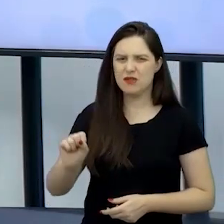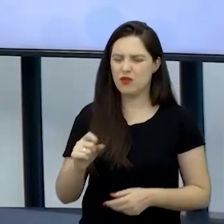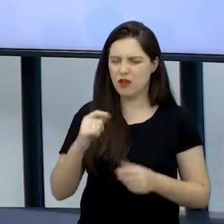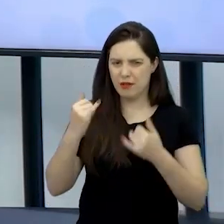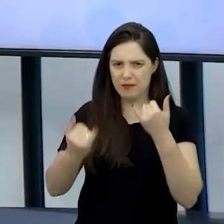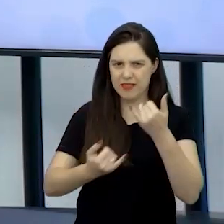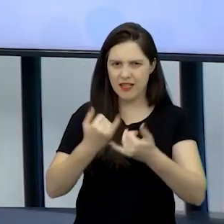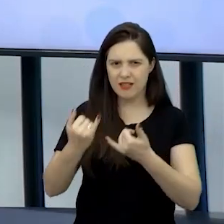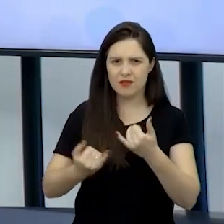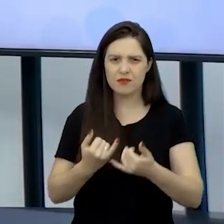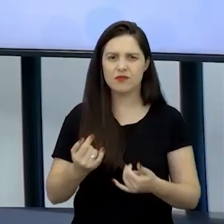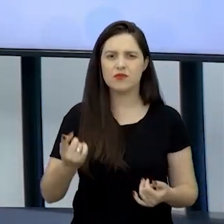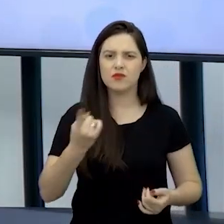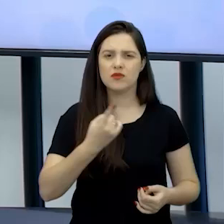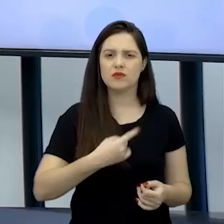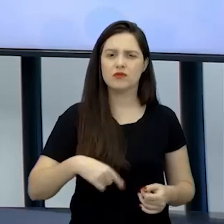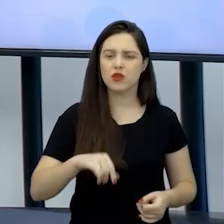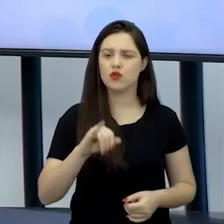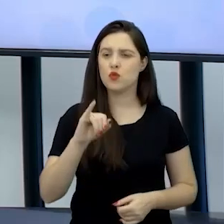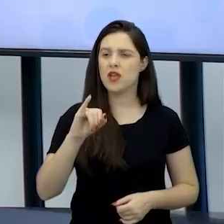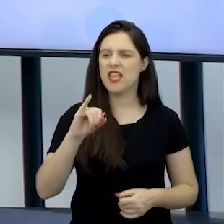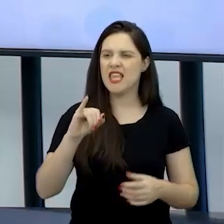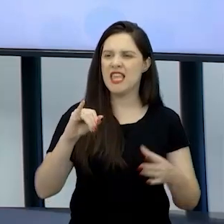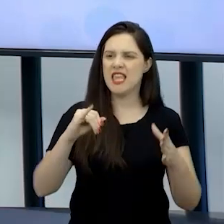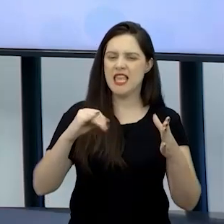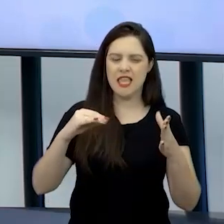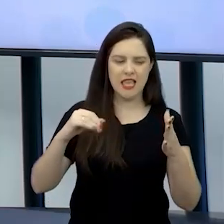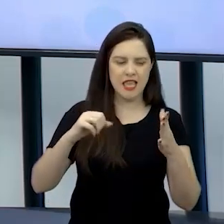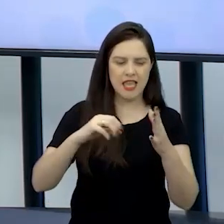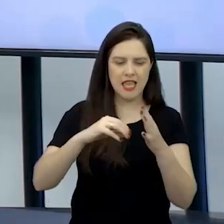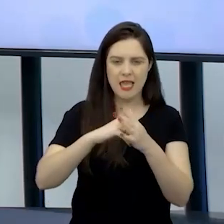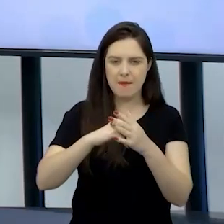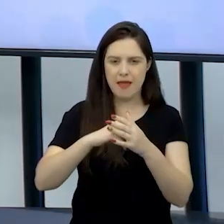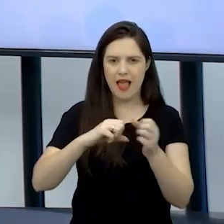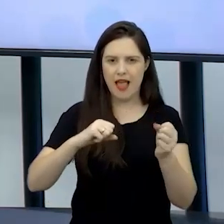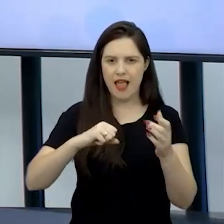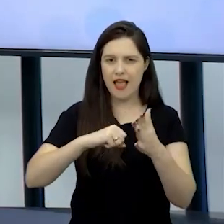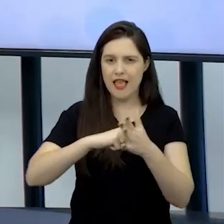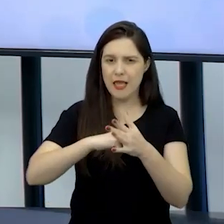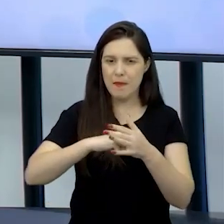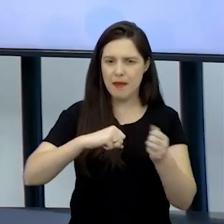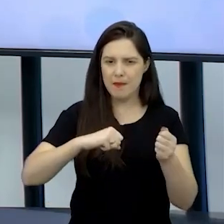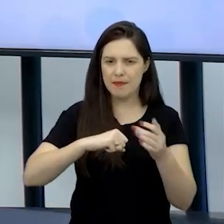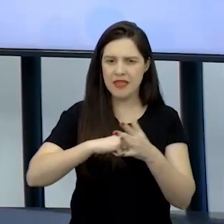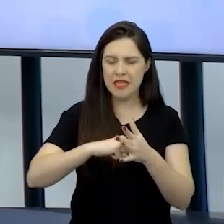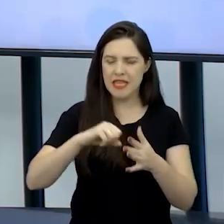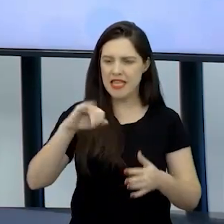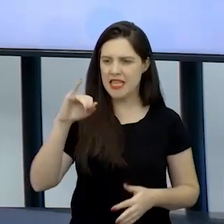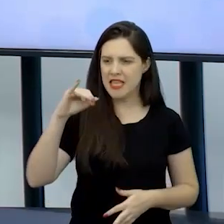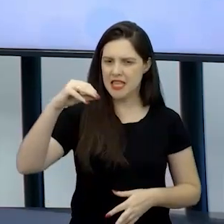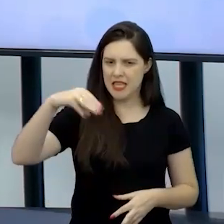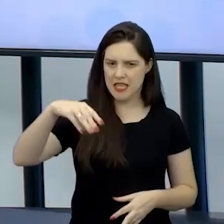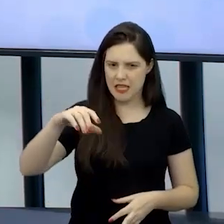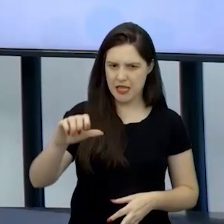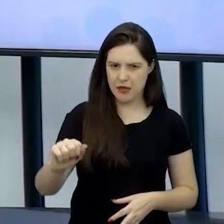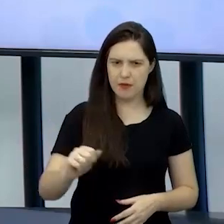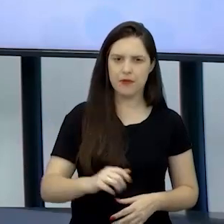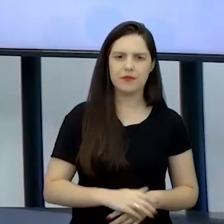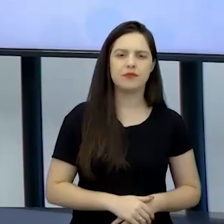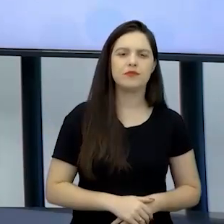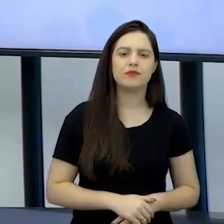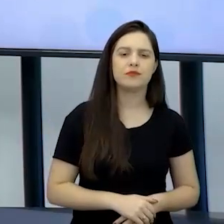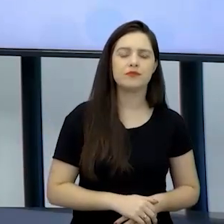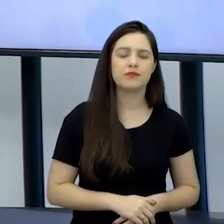brincadeirinha aqui com o nosso imã e a gente vai brincar um pouquinho de magnetismo aqui, né, no caso. Aqui tem um brinquedinho, você pode brincar